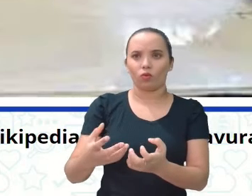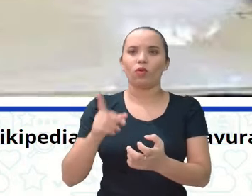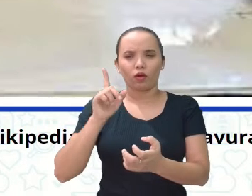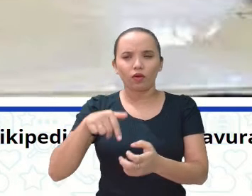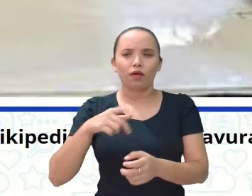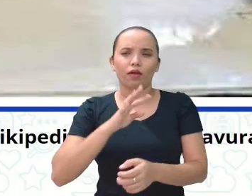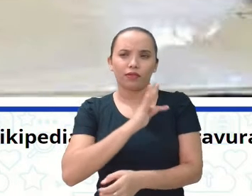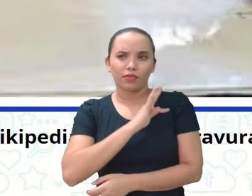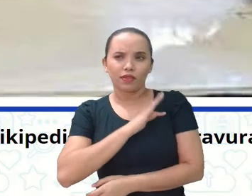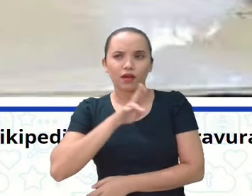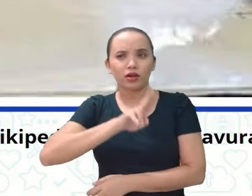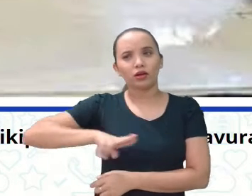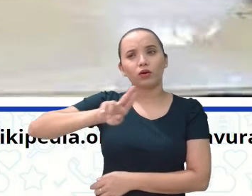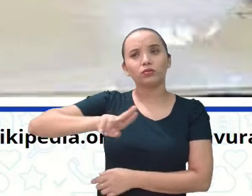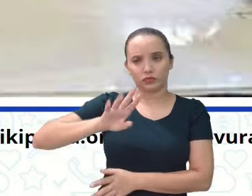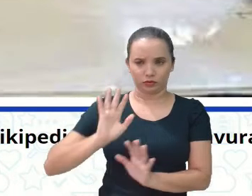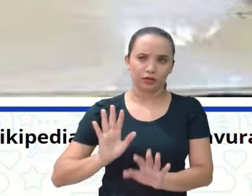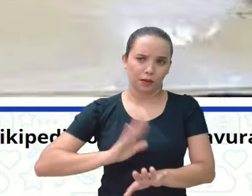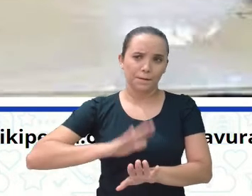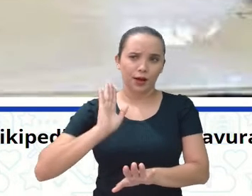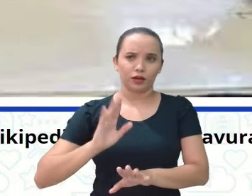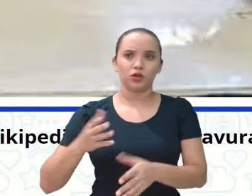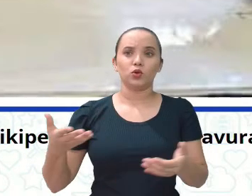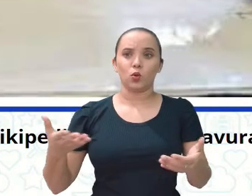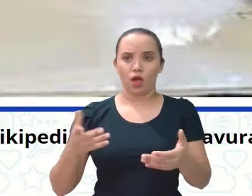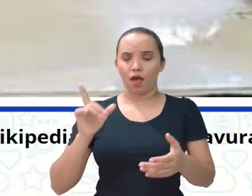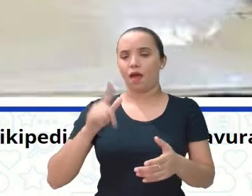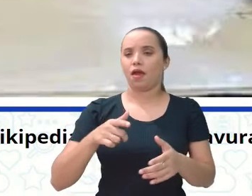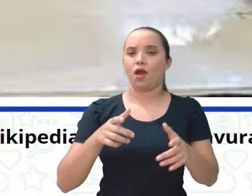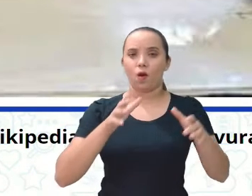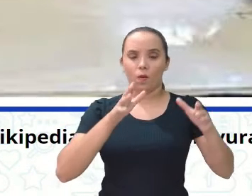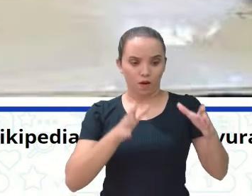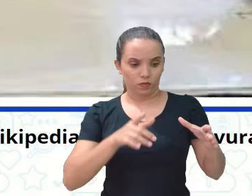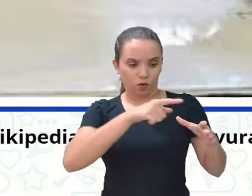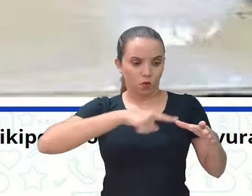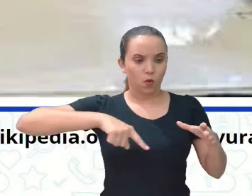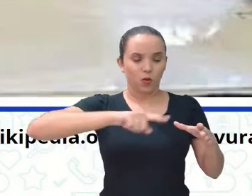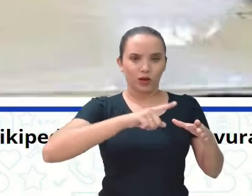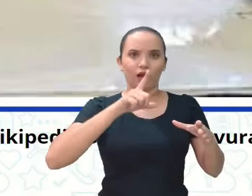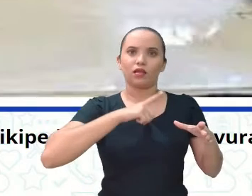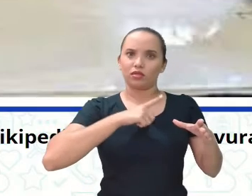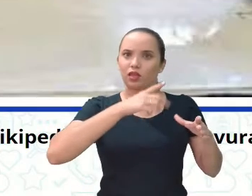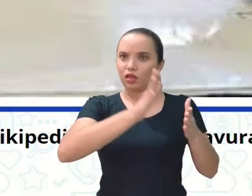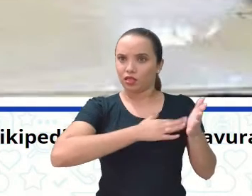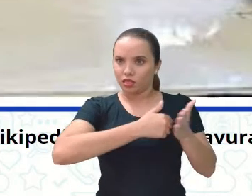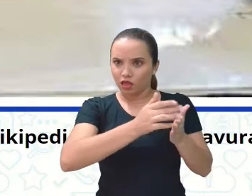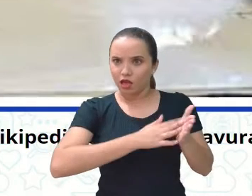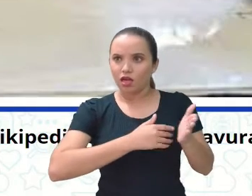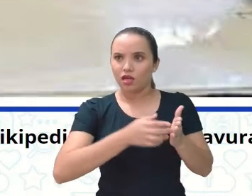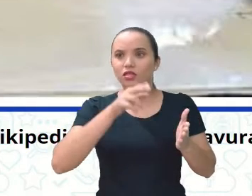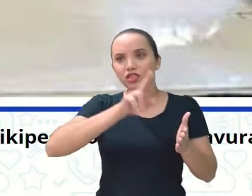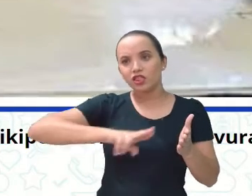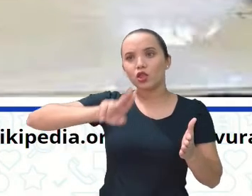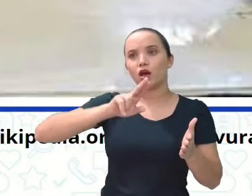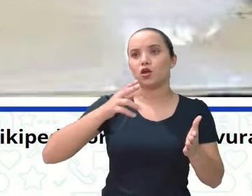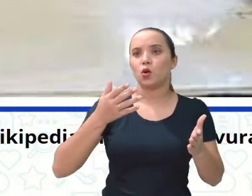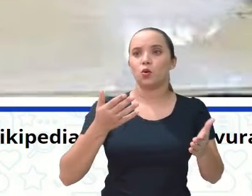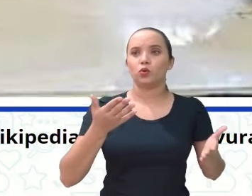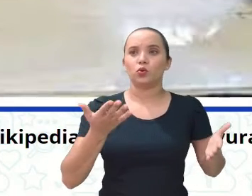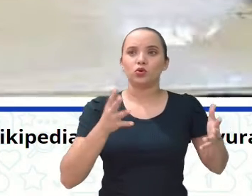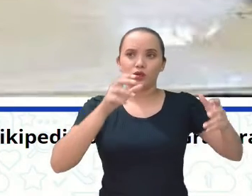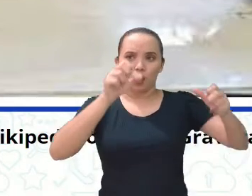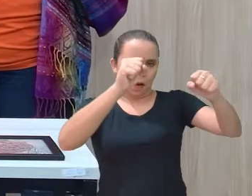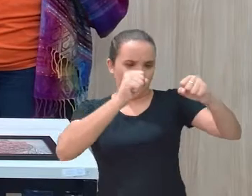é entintada e utiliza-se uma prensa para transferir a imagem para o papel. Olha aqui, ó, esse tipo